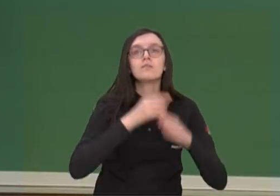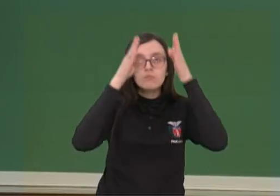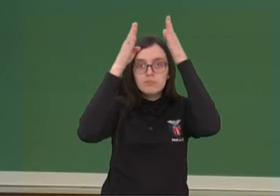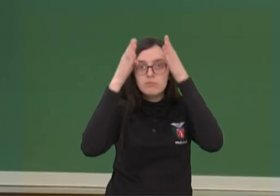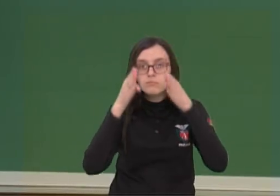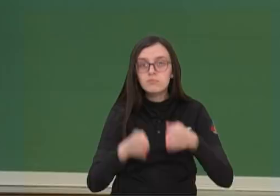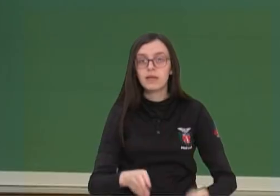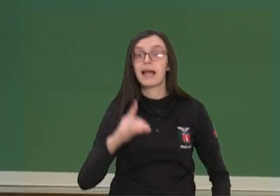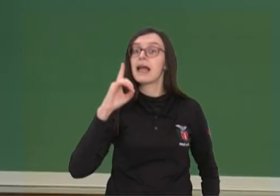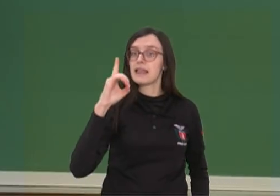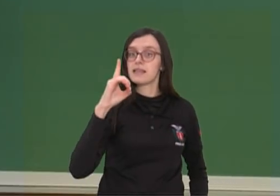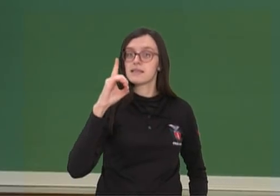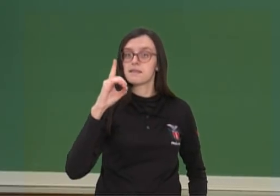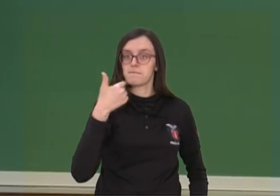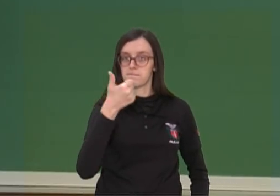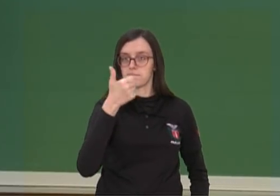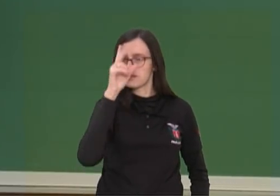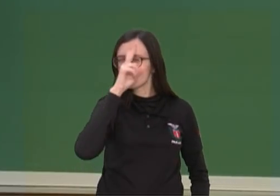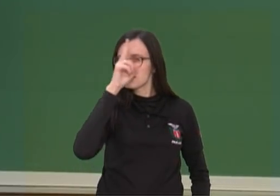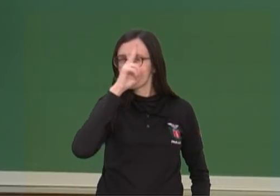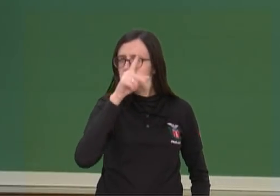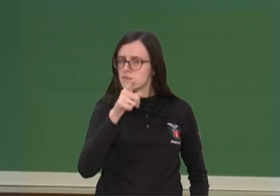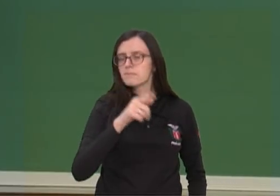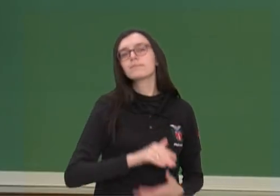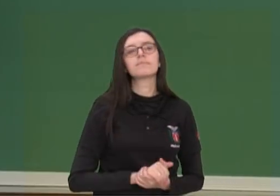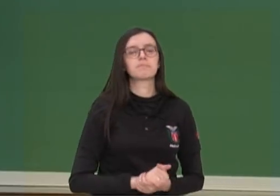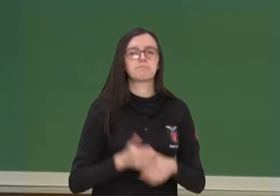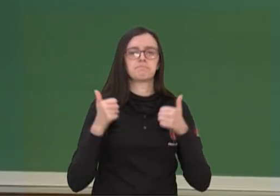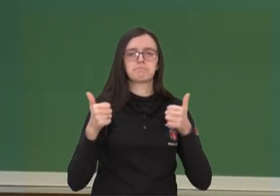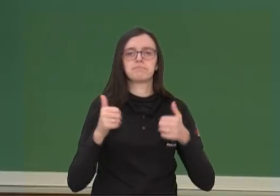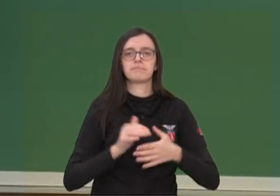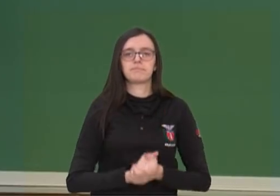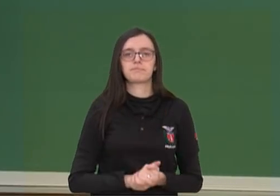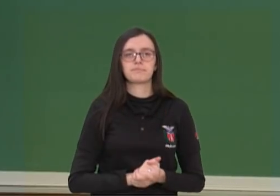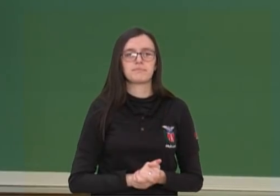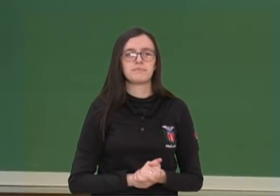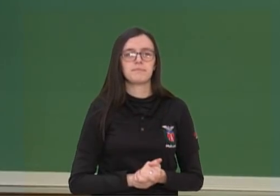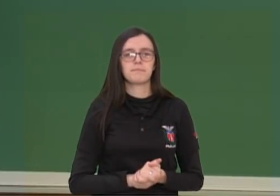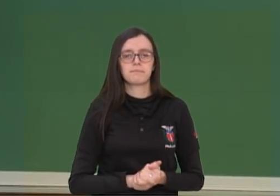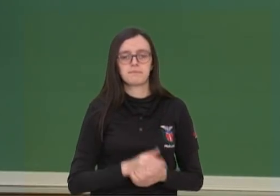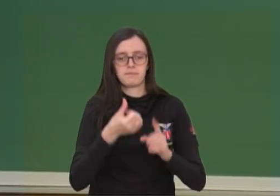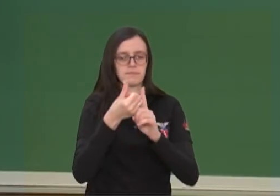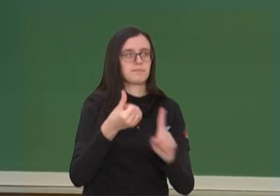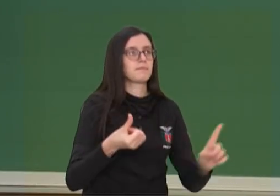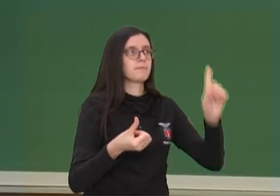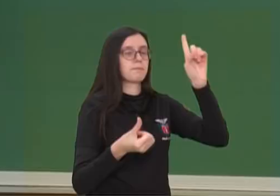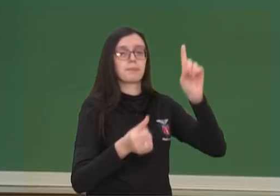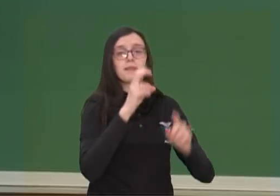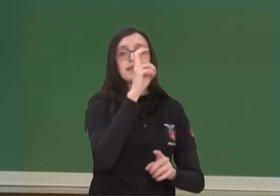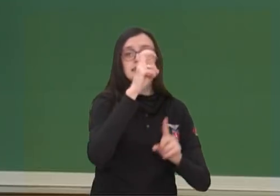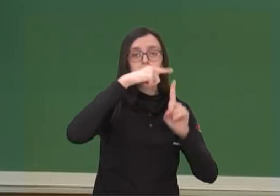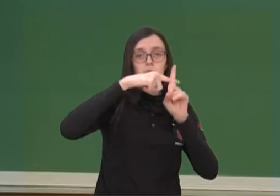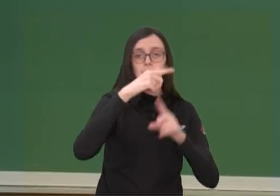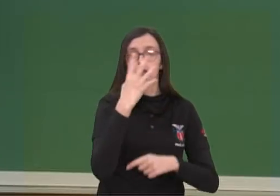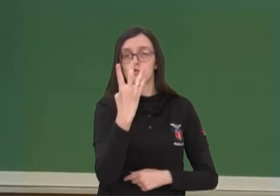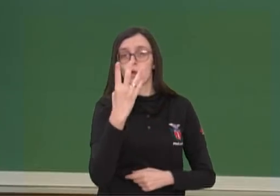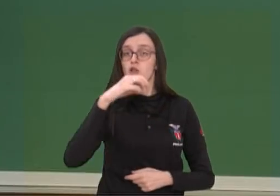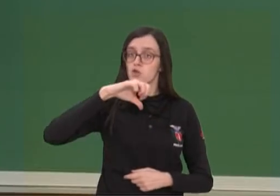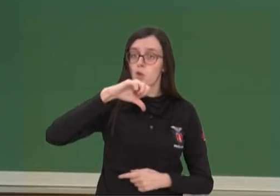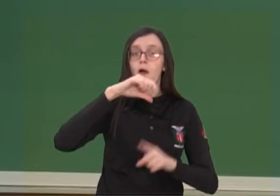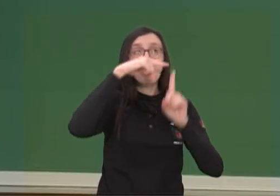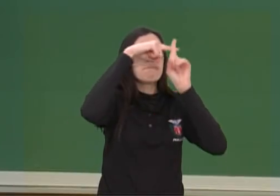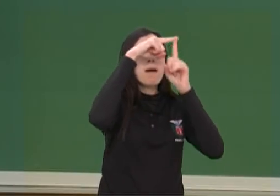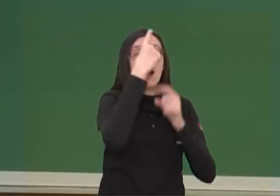das dezenas. Lembrando? Muito bem. 5 mais 4, 9 com mais 1, 10.